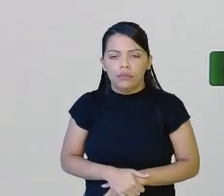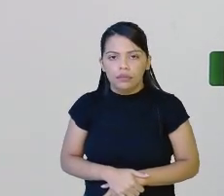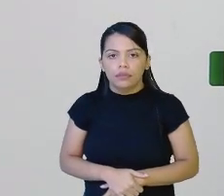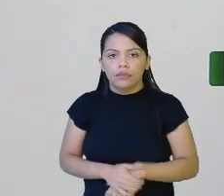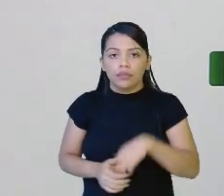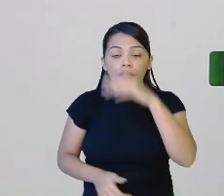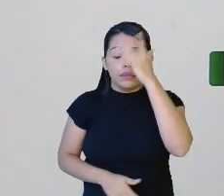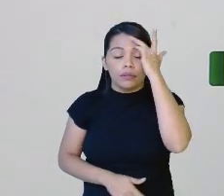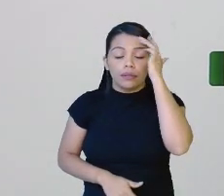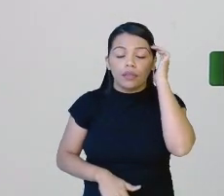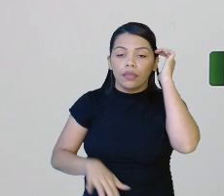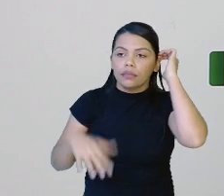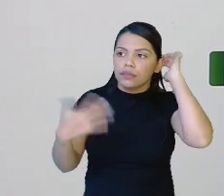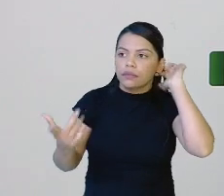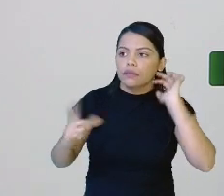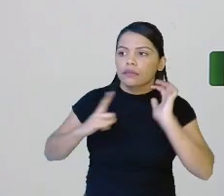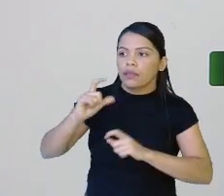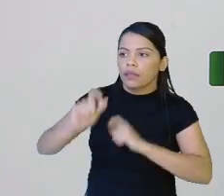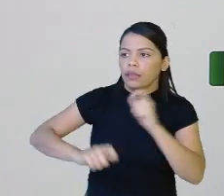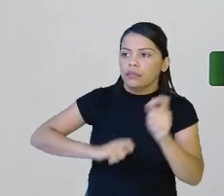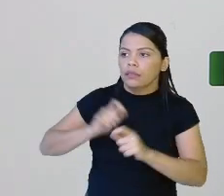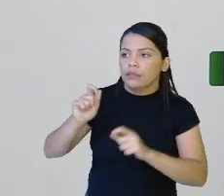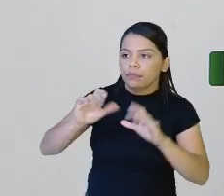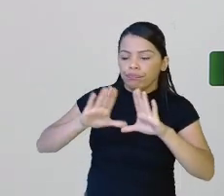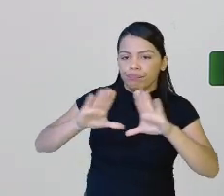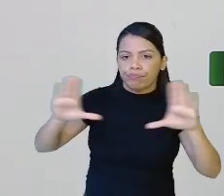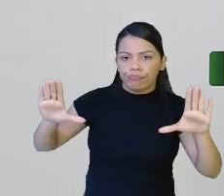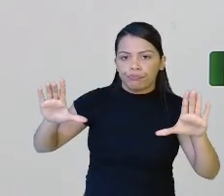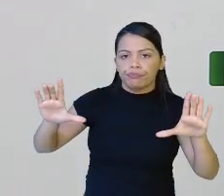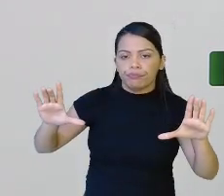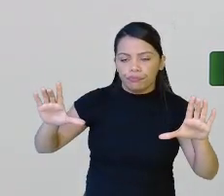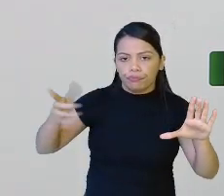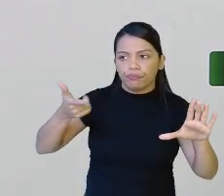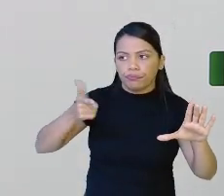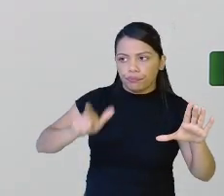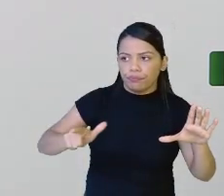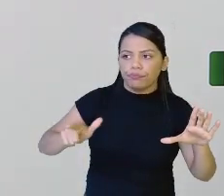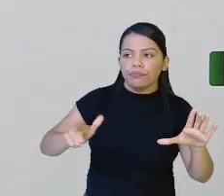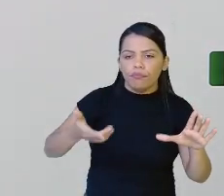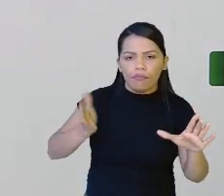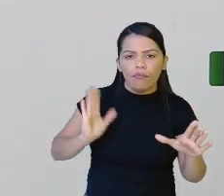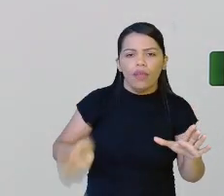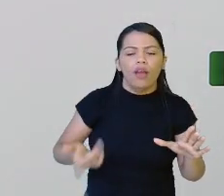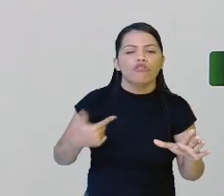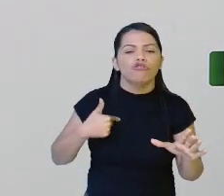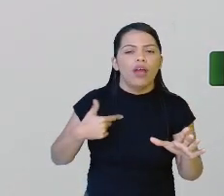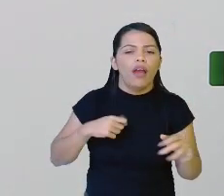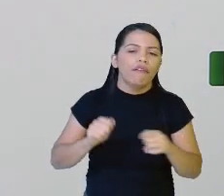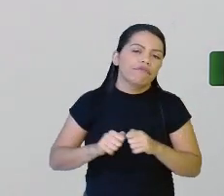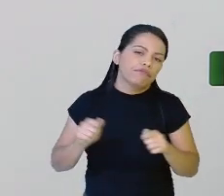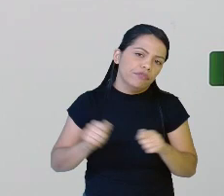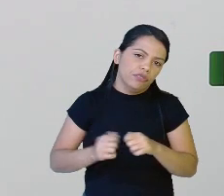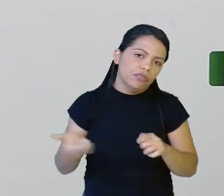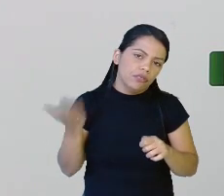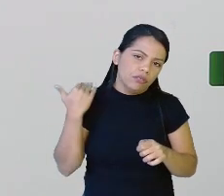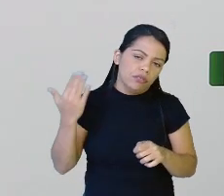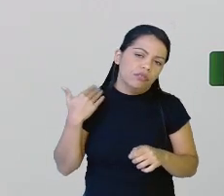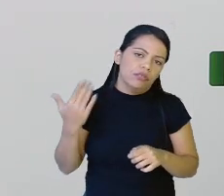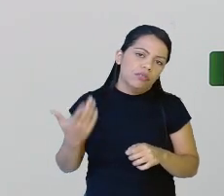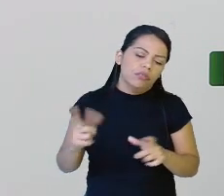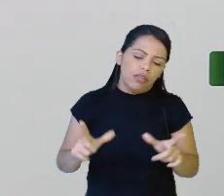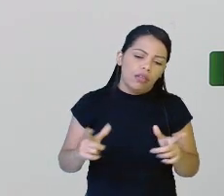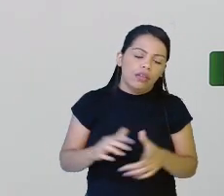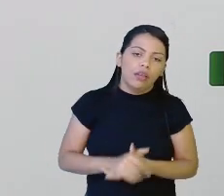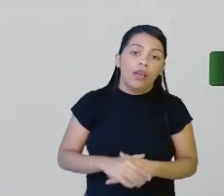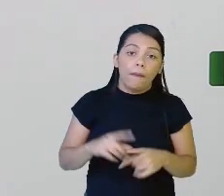Aqui eu tenho a minha malha, ó, praticamente a mesma malha que eu trabalhei nos últimos exemplos. A diferença é que ao invés de